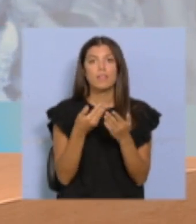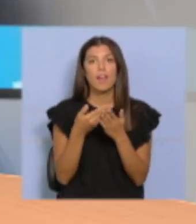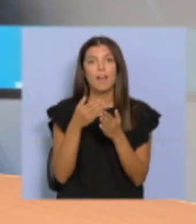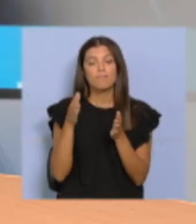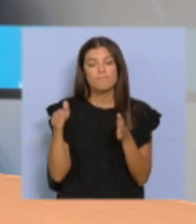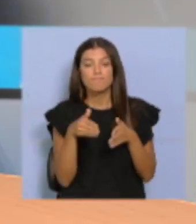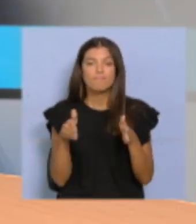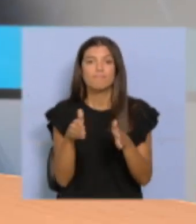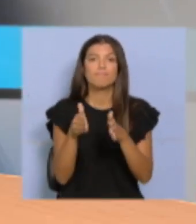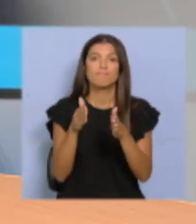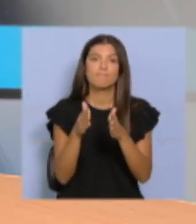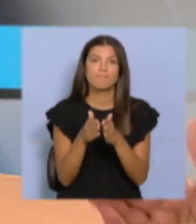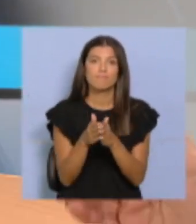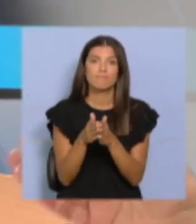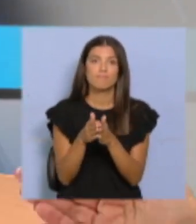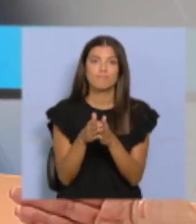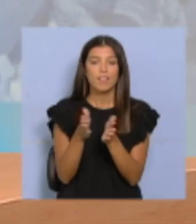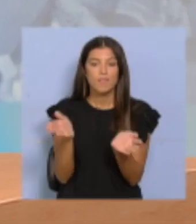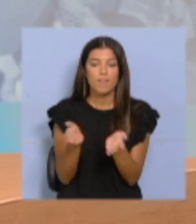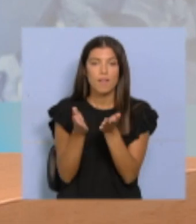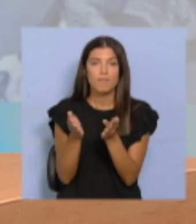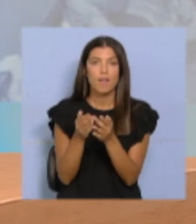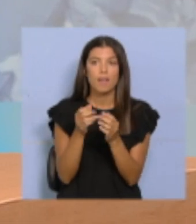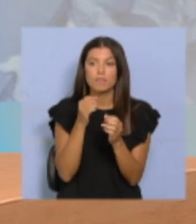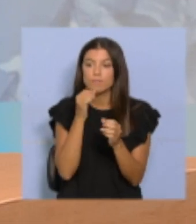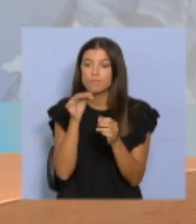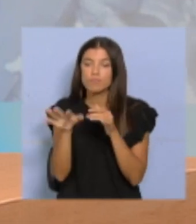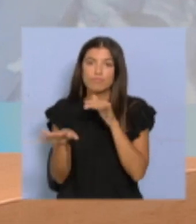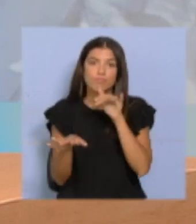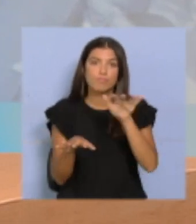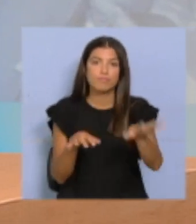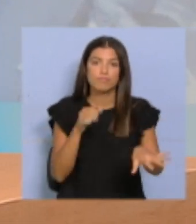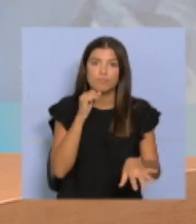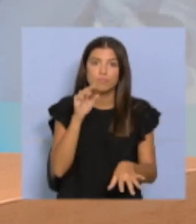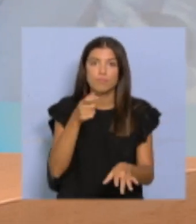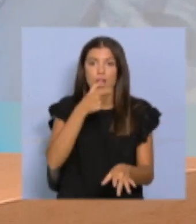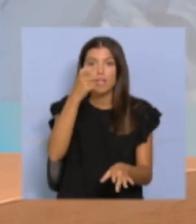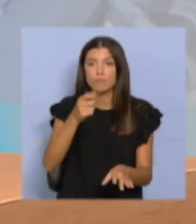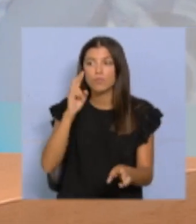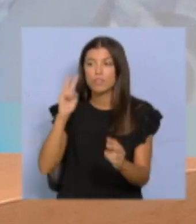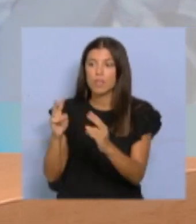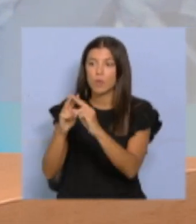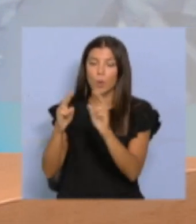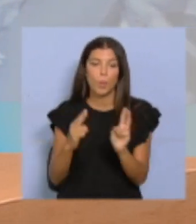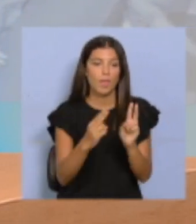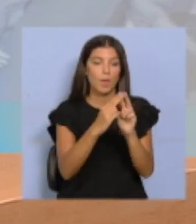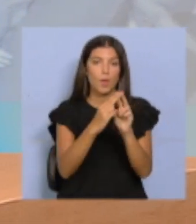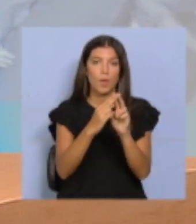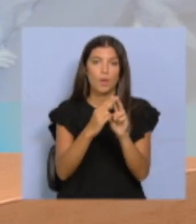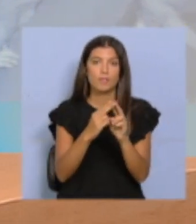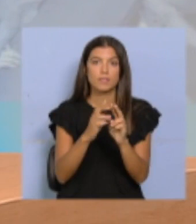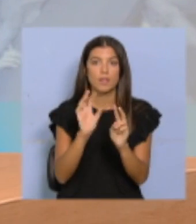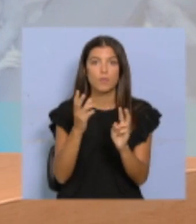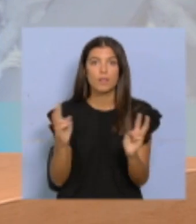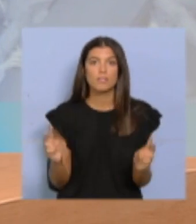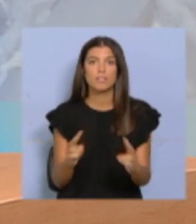o seguir, e que vai anunciando aos que vai encontrando. E quando Natanael o encontra, ele